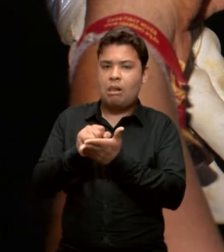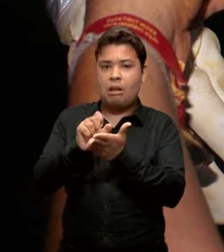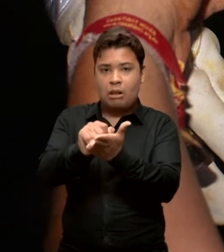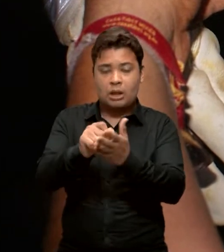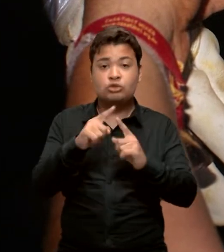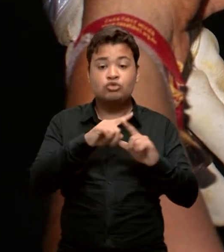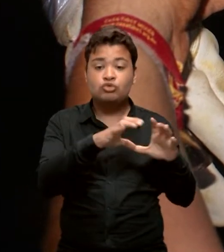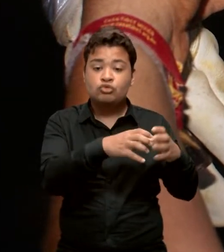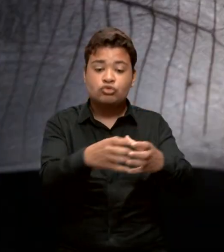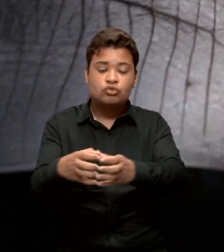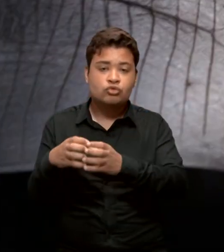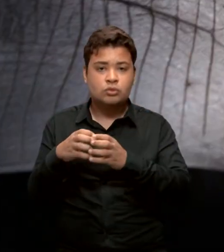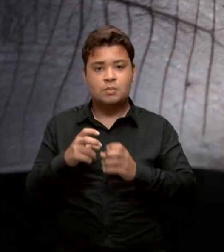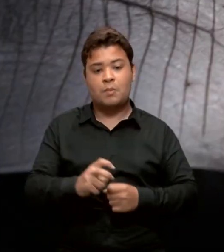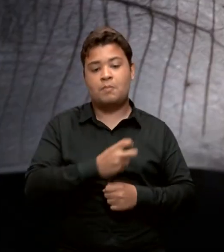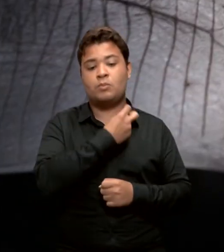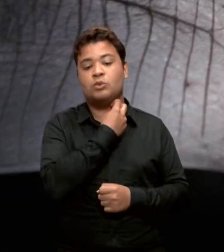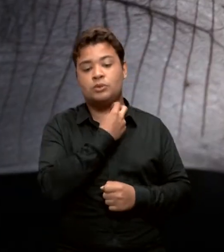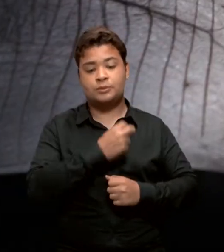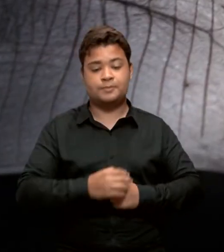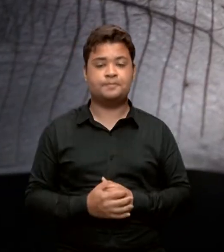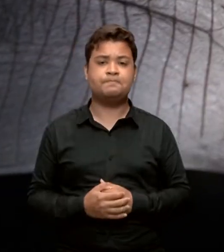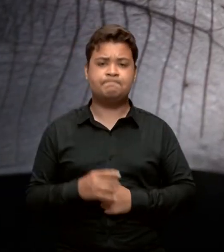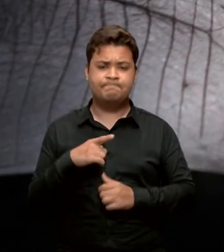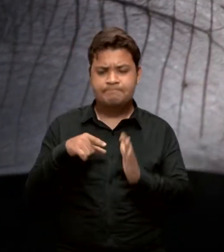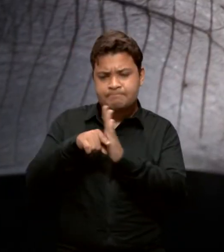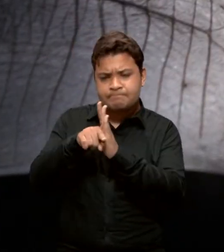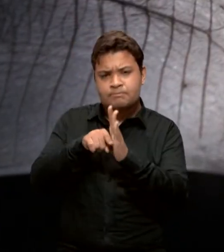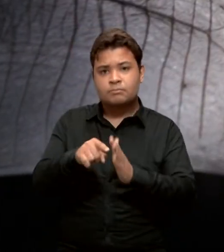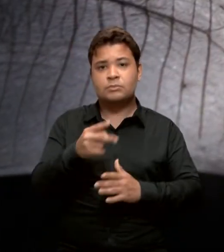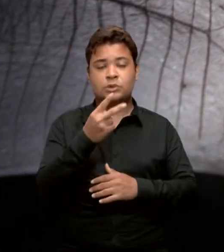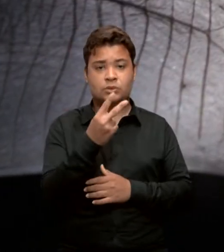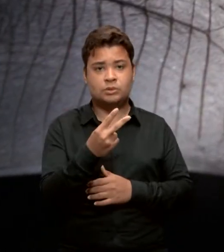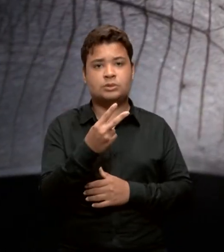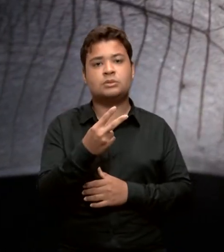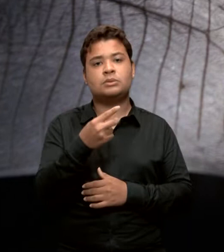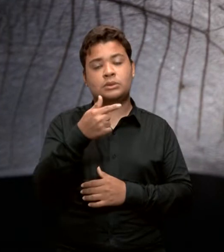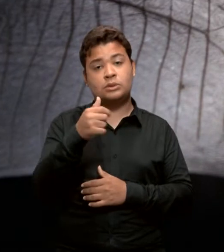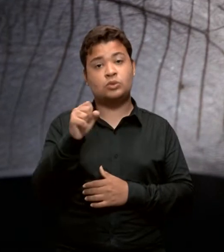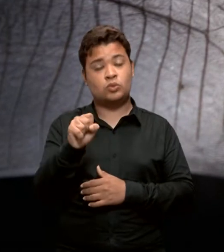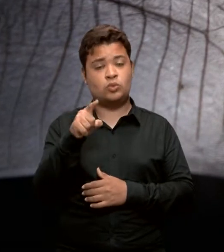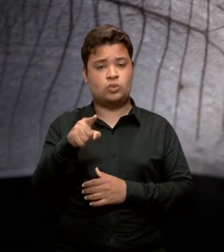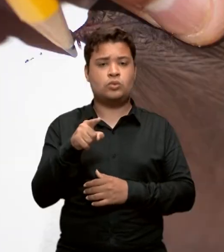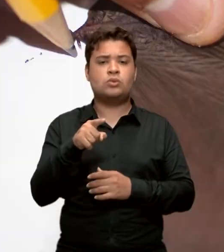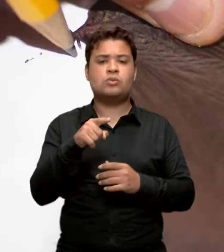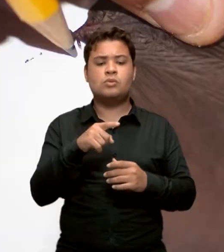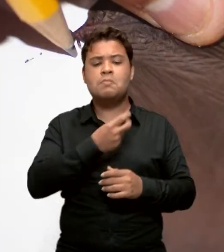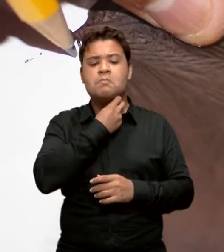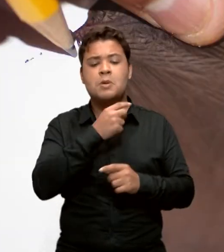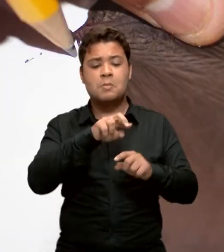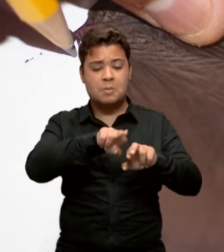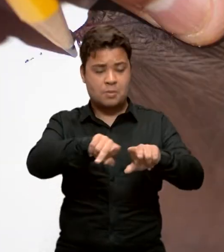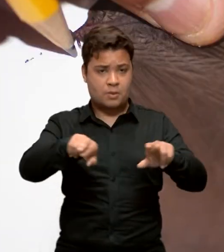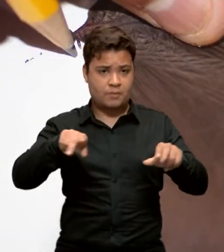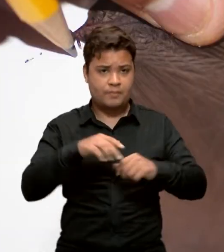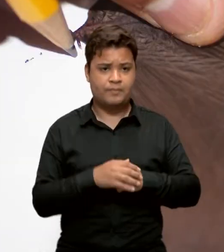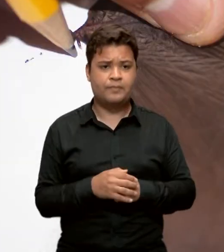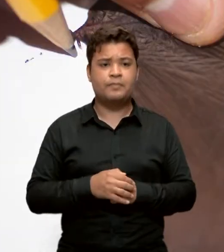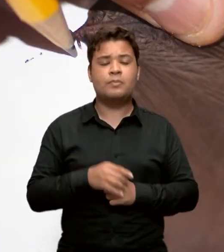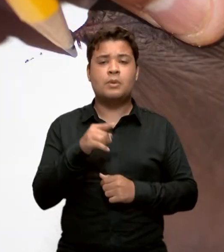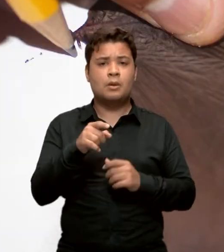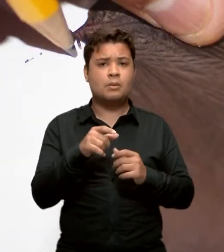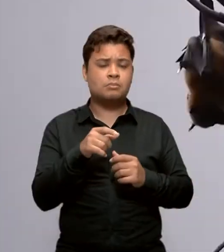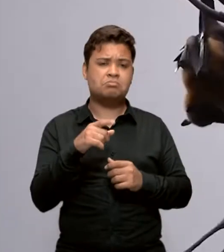existentes de morcegos. Foram analisadas 278 espécies. Cerca de 70% dos animais